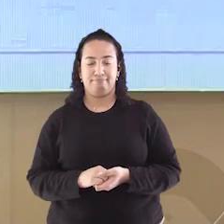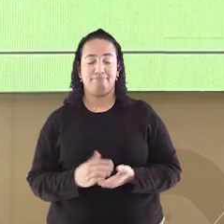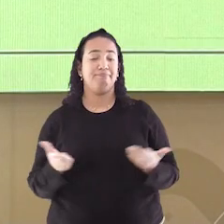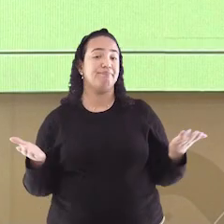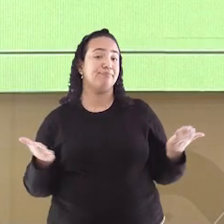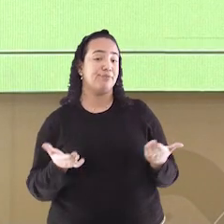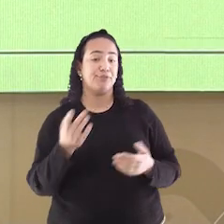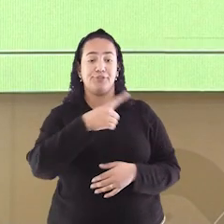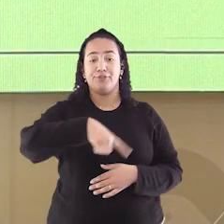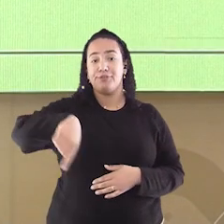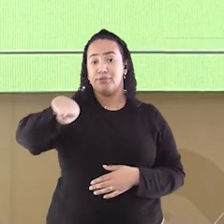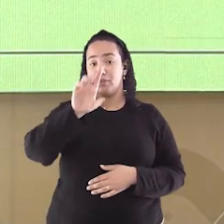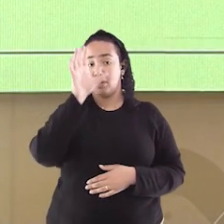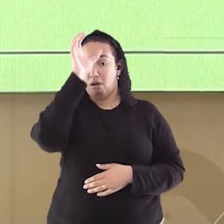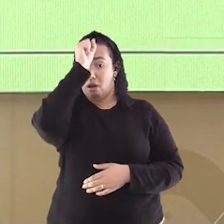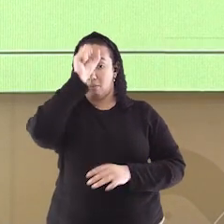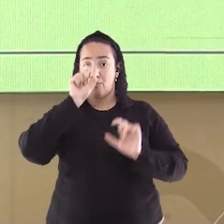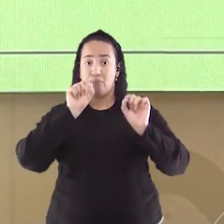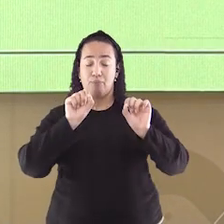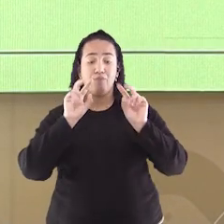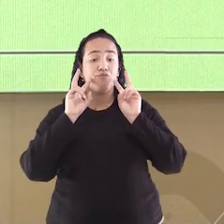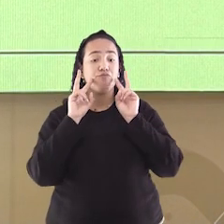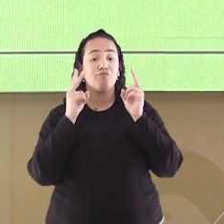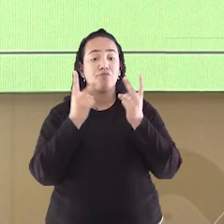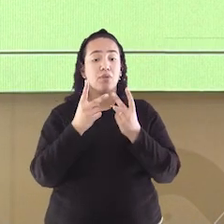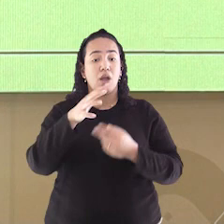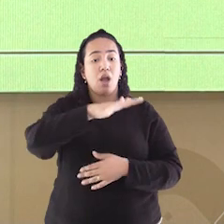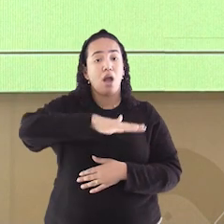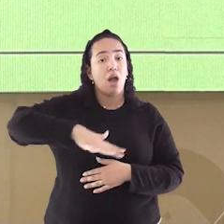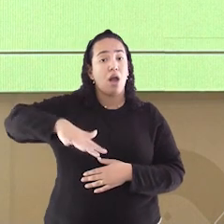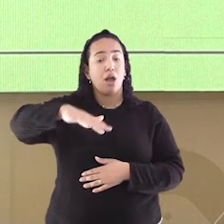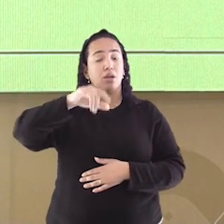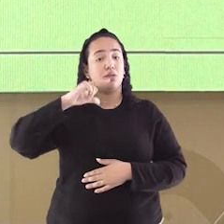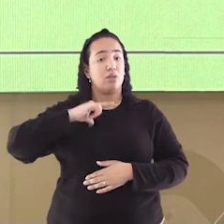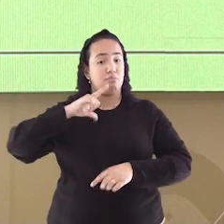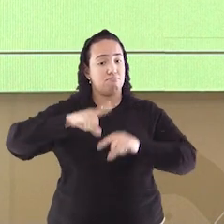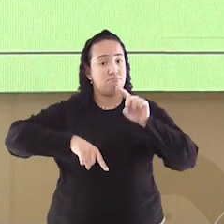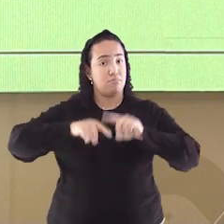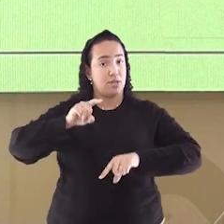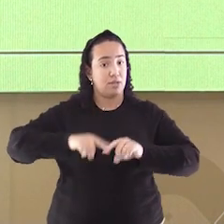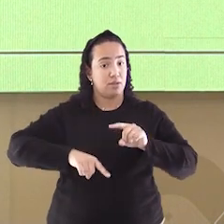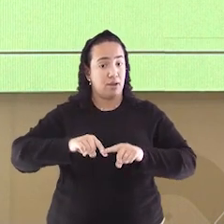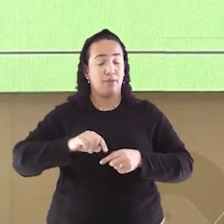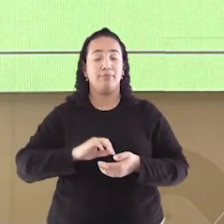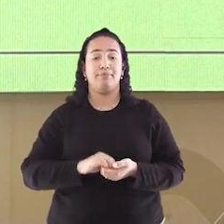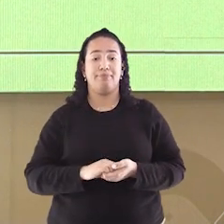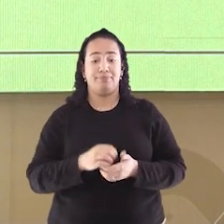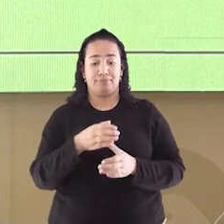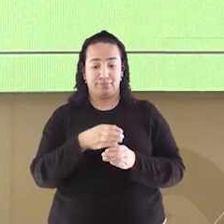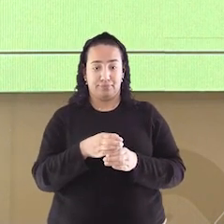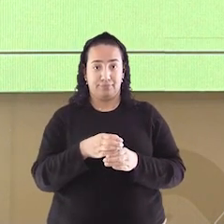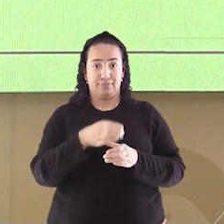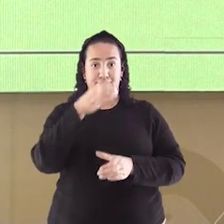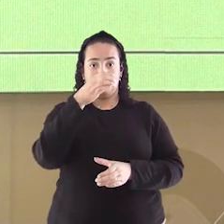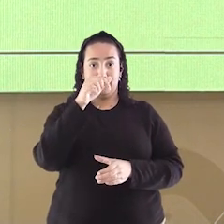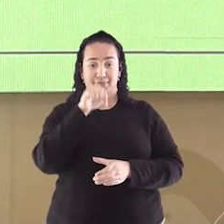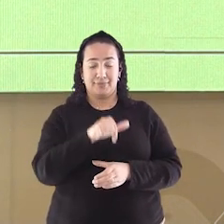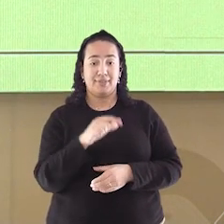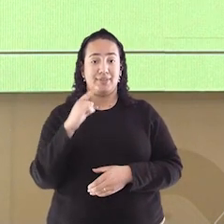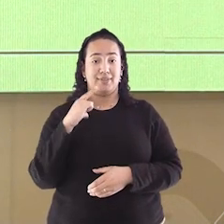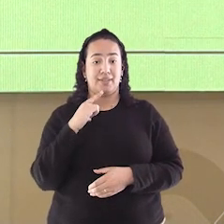Você aprendeu na aula de hoje que volume é o espaço que é ocupado por algum objeto. O cilindro é uma